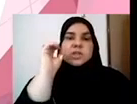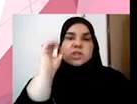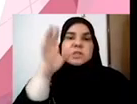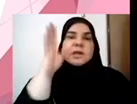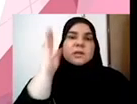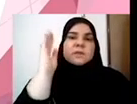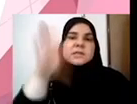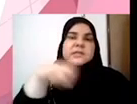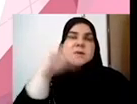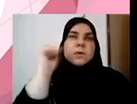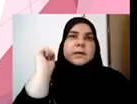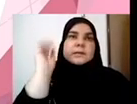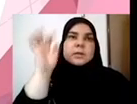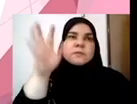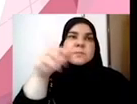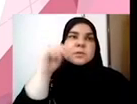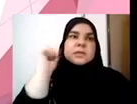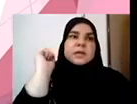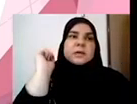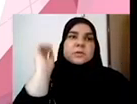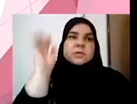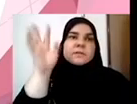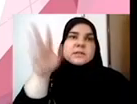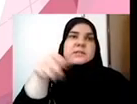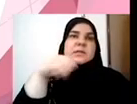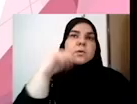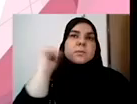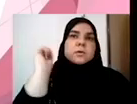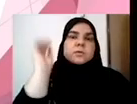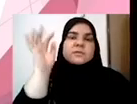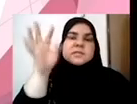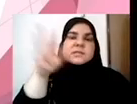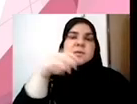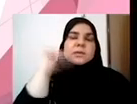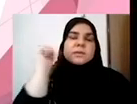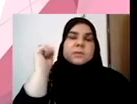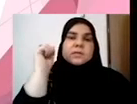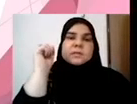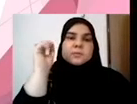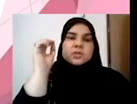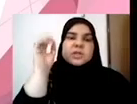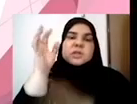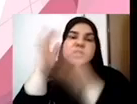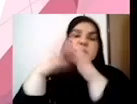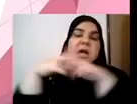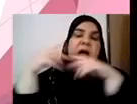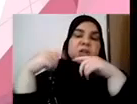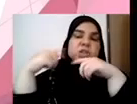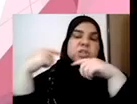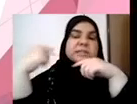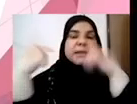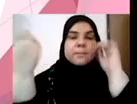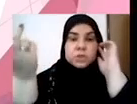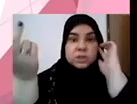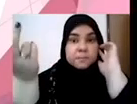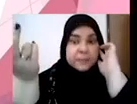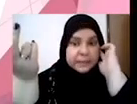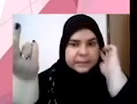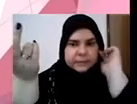Quando a gente tem 950, 9.500, 95.000, 950.000 e assim por diante, a gente